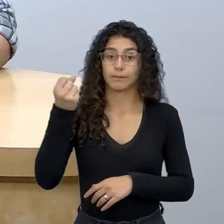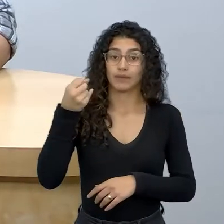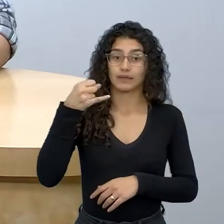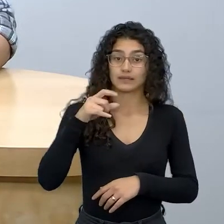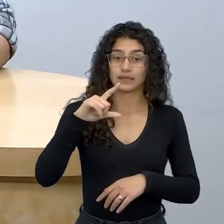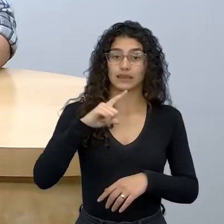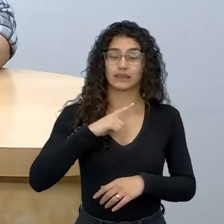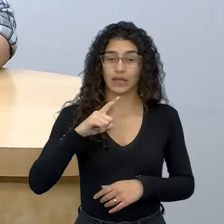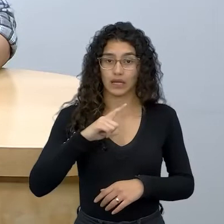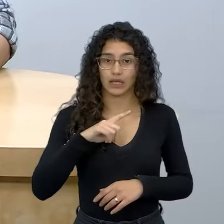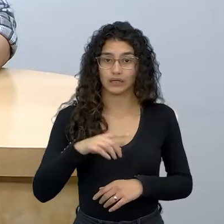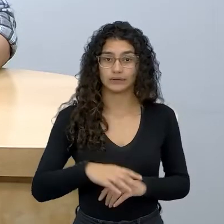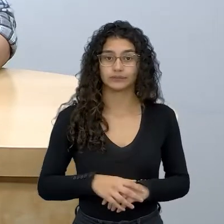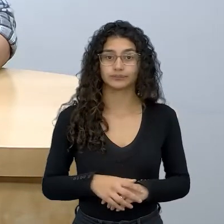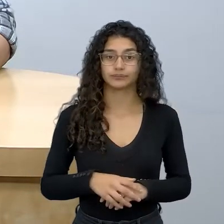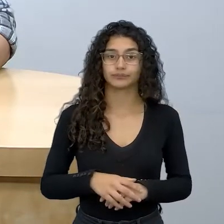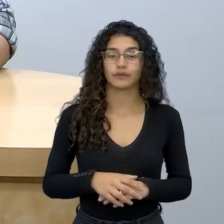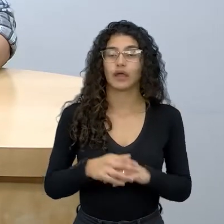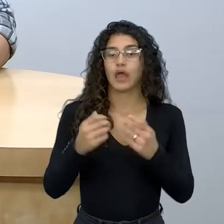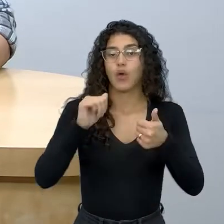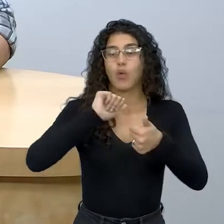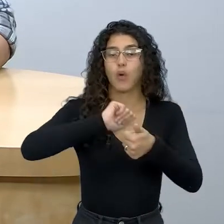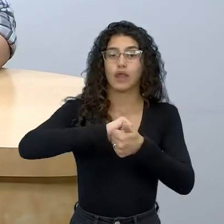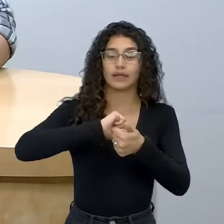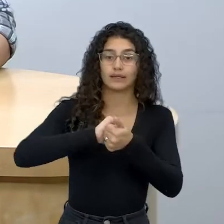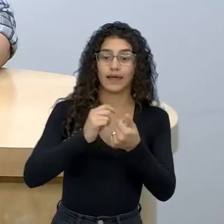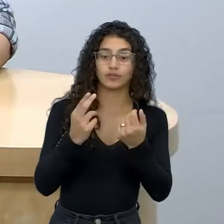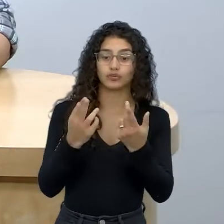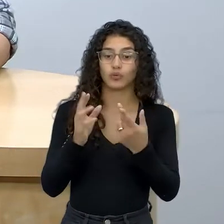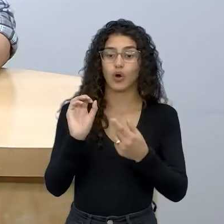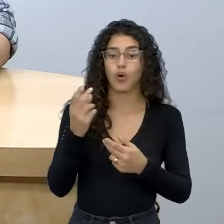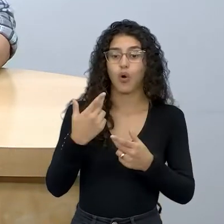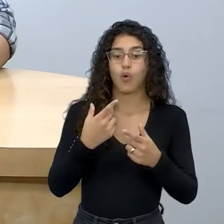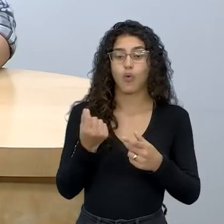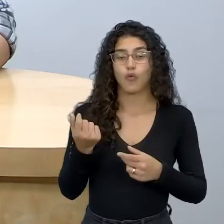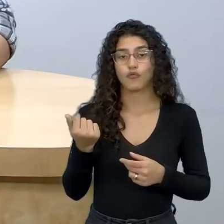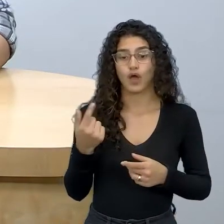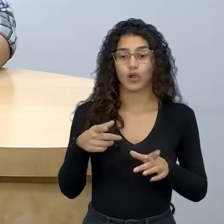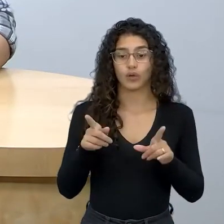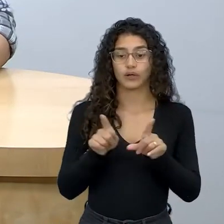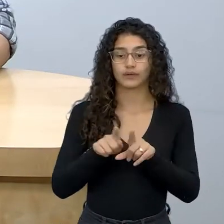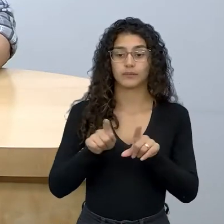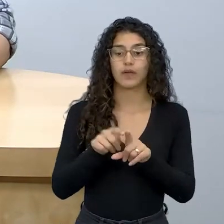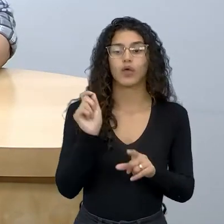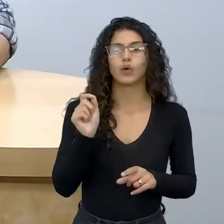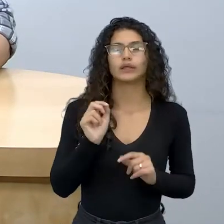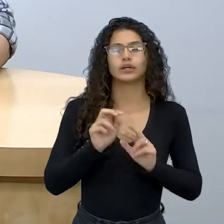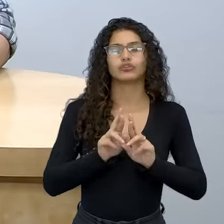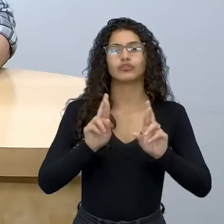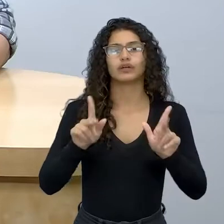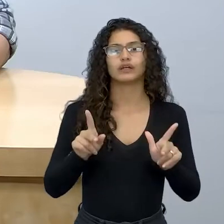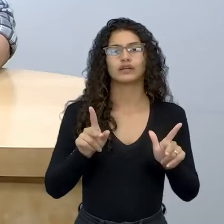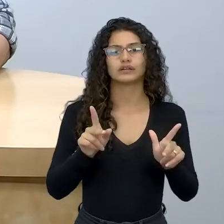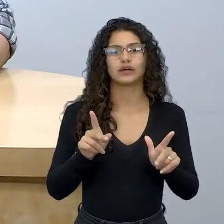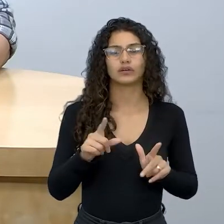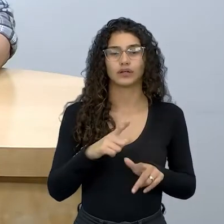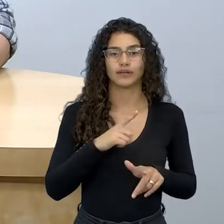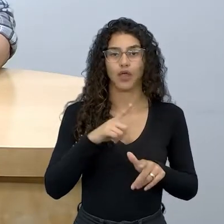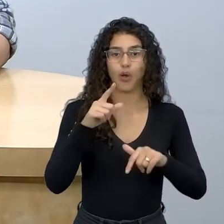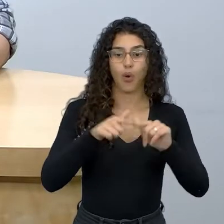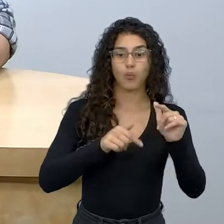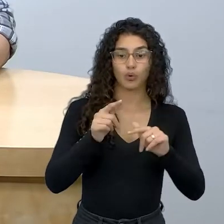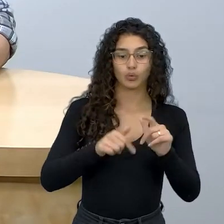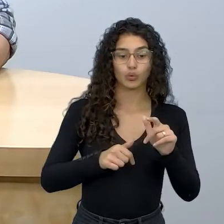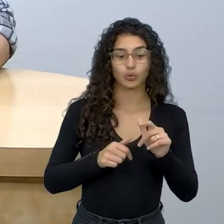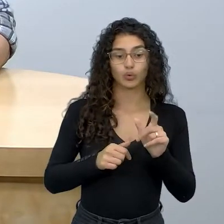ambos têm, digamos assim, a mesma qualidade ou o mesmo preço, né? O que está diferenciando o seu produto do